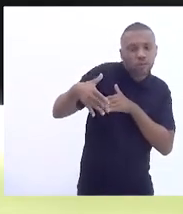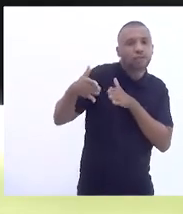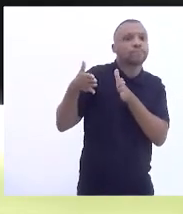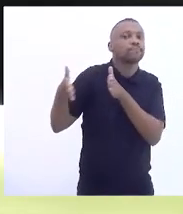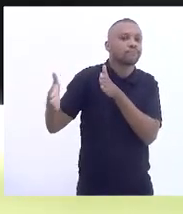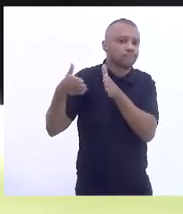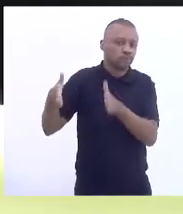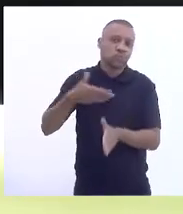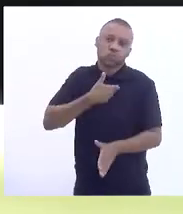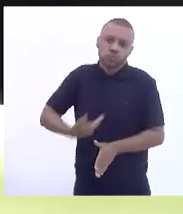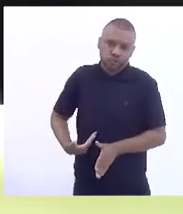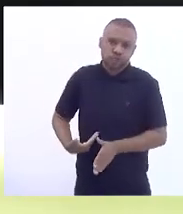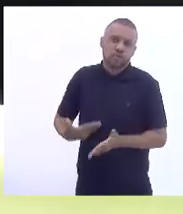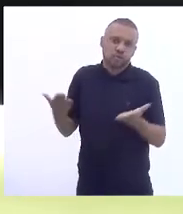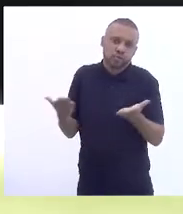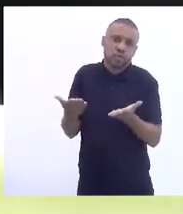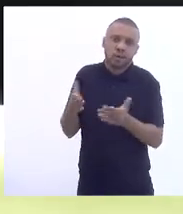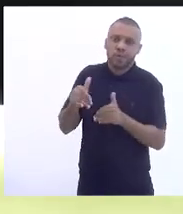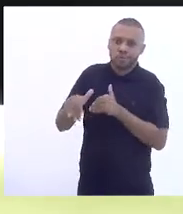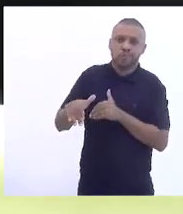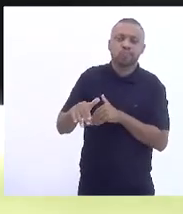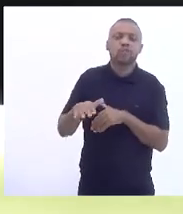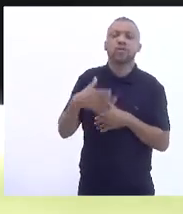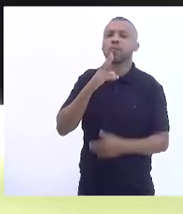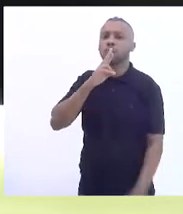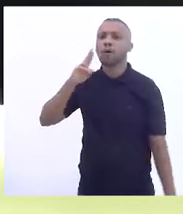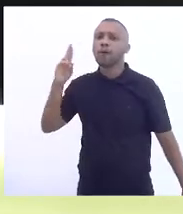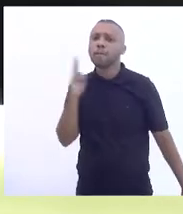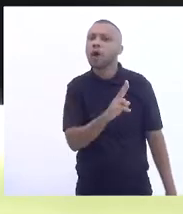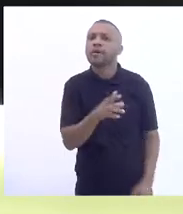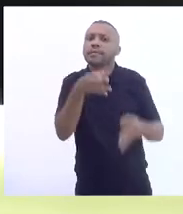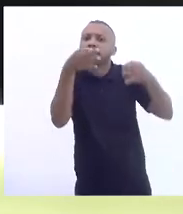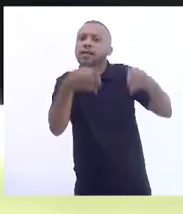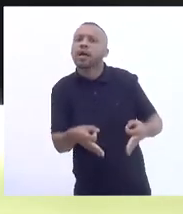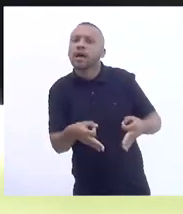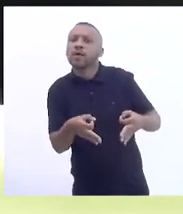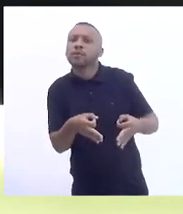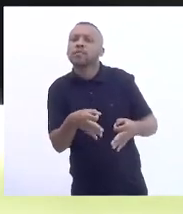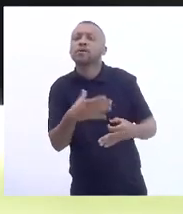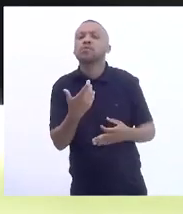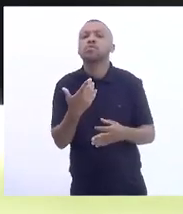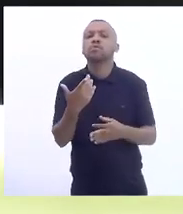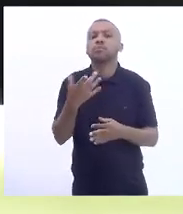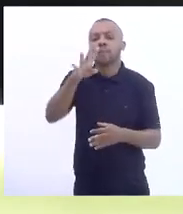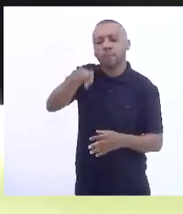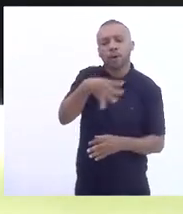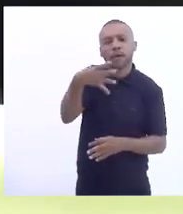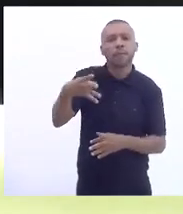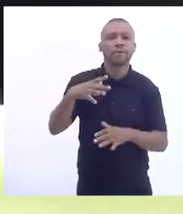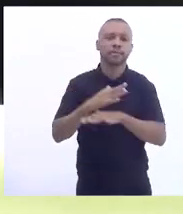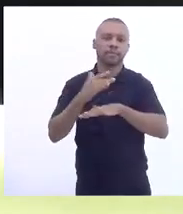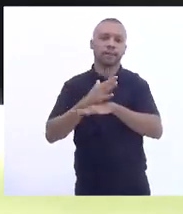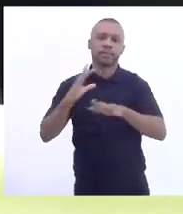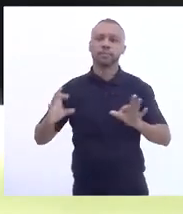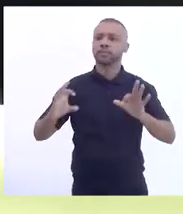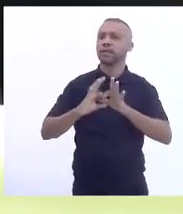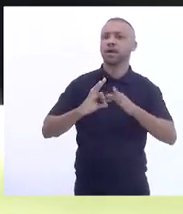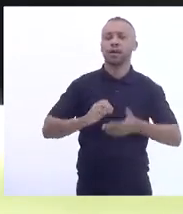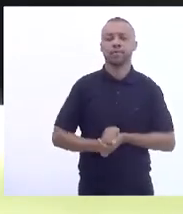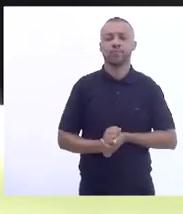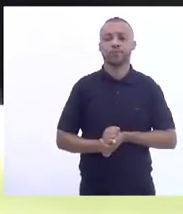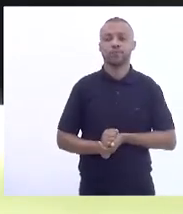vigência desse governo Qual é a resposta concreta do plano cidade integrada o que